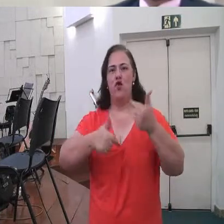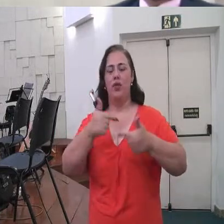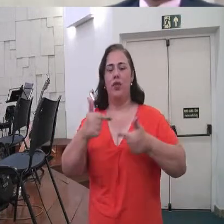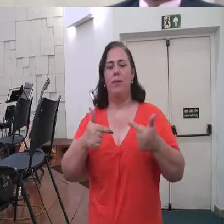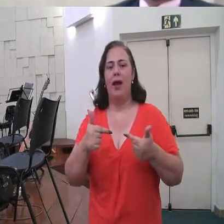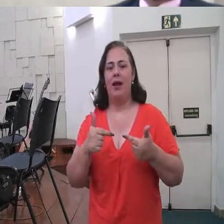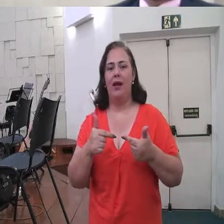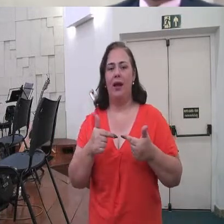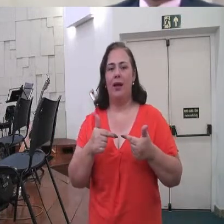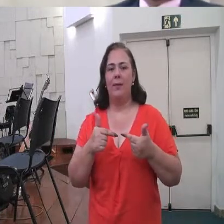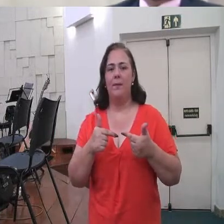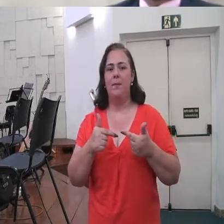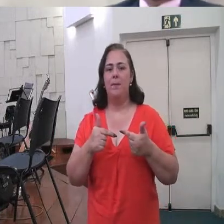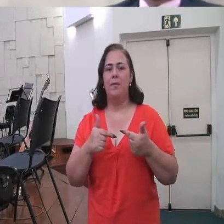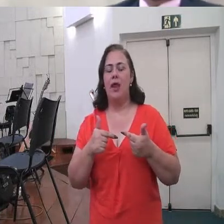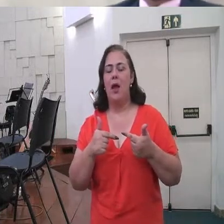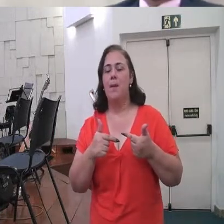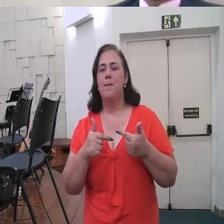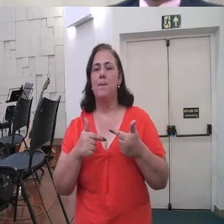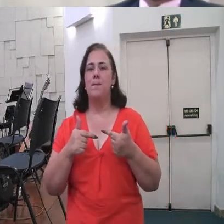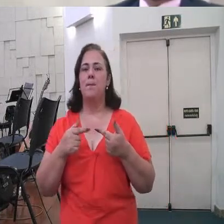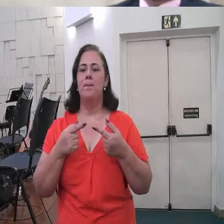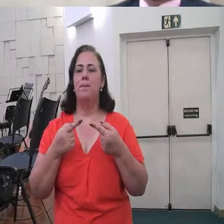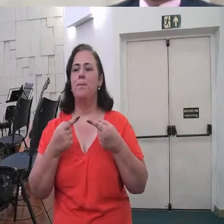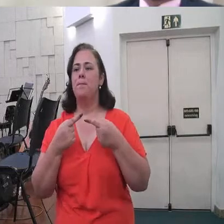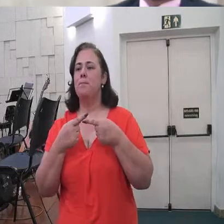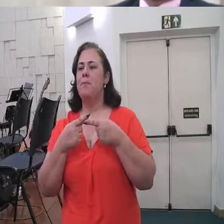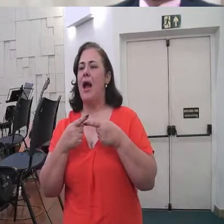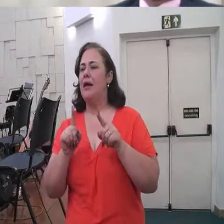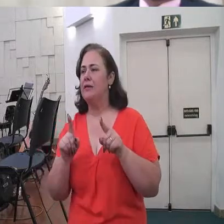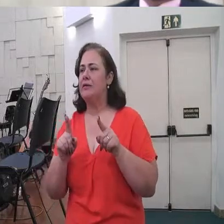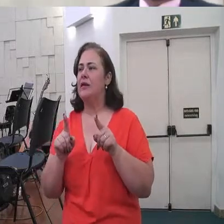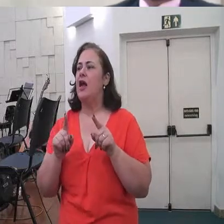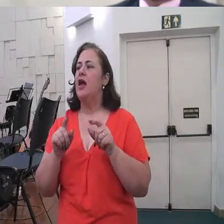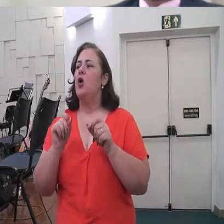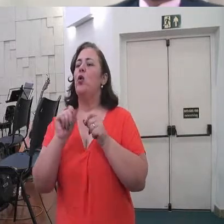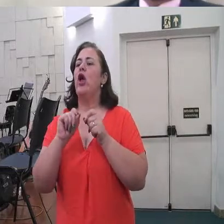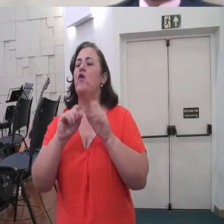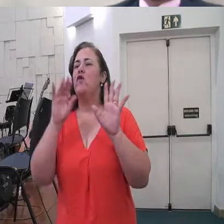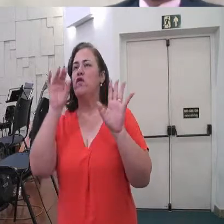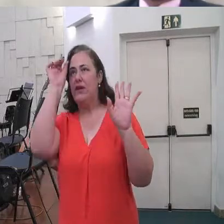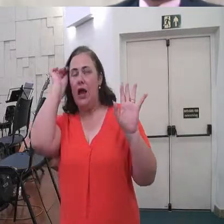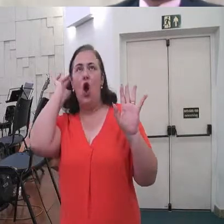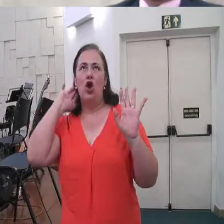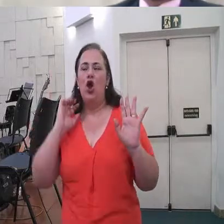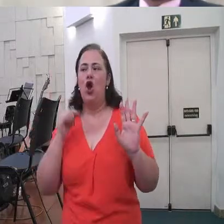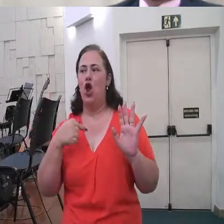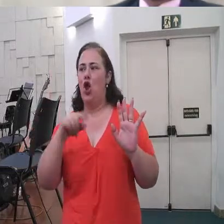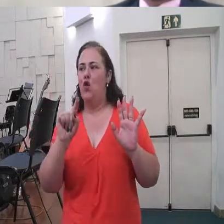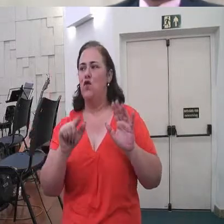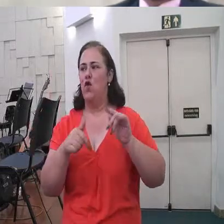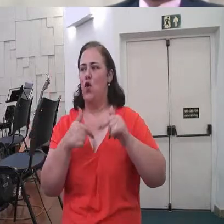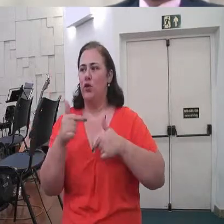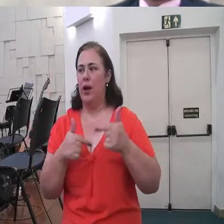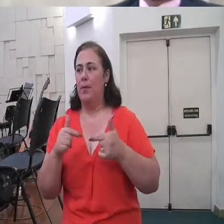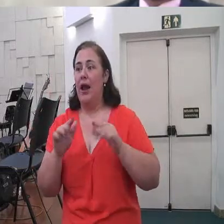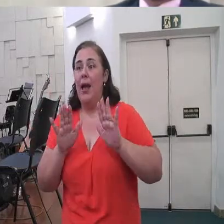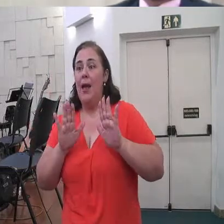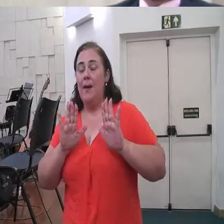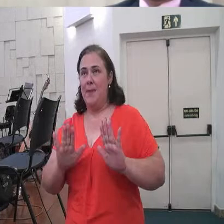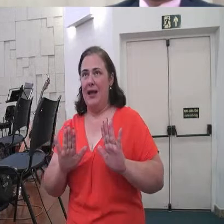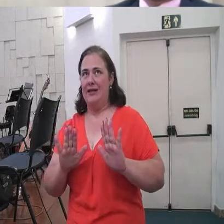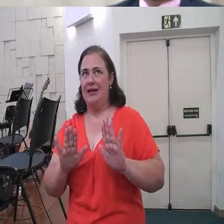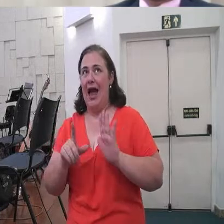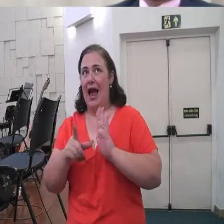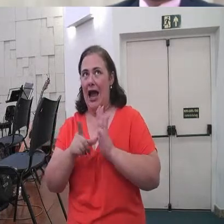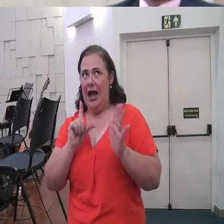signos reservam para aquele dia? Existem pessoas que levam isso a sério. E nós precisamos respeitar. É a crença